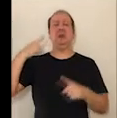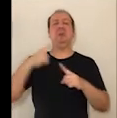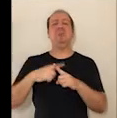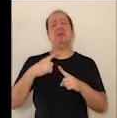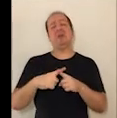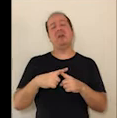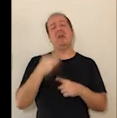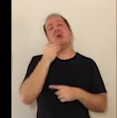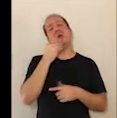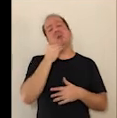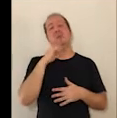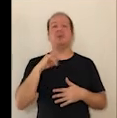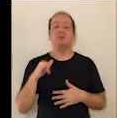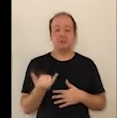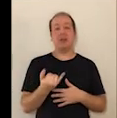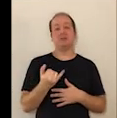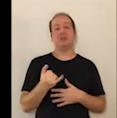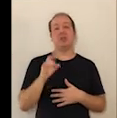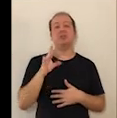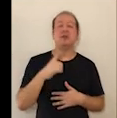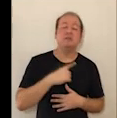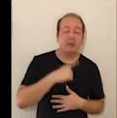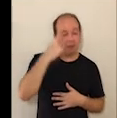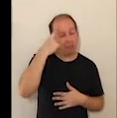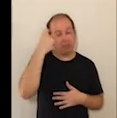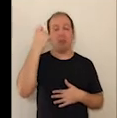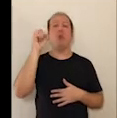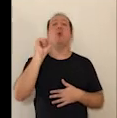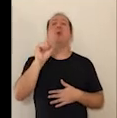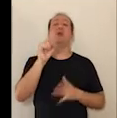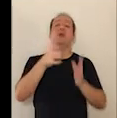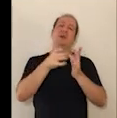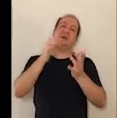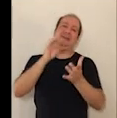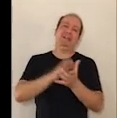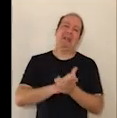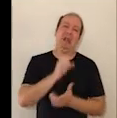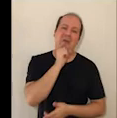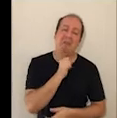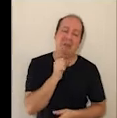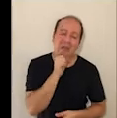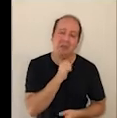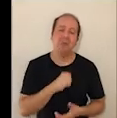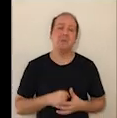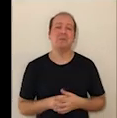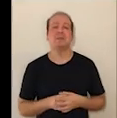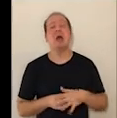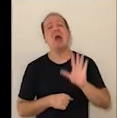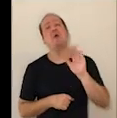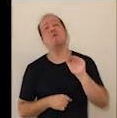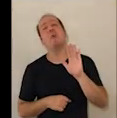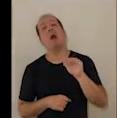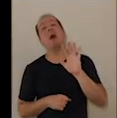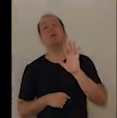Por que perder essa oportunidade? Só assim terá ideia do que é se casar com um velho. A